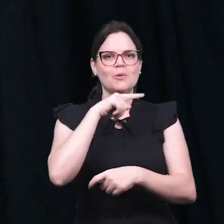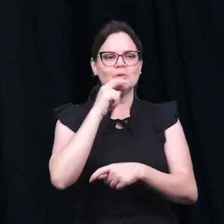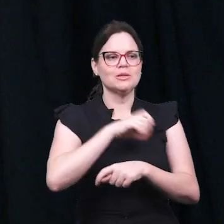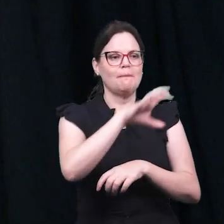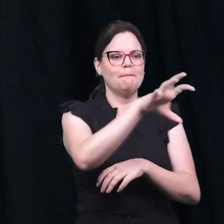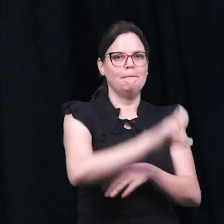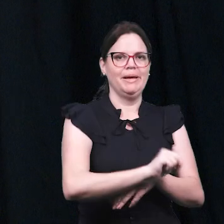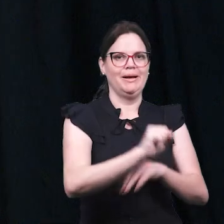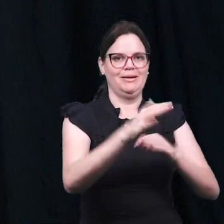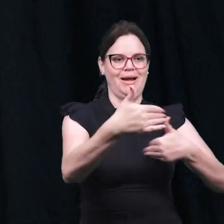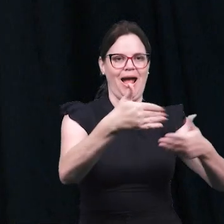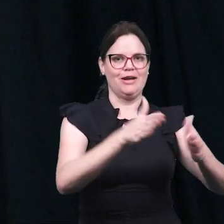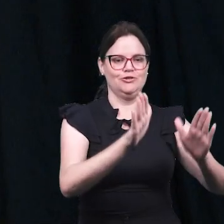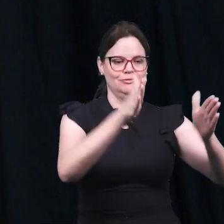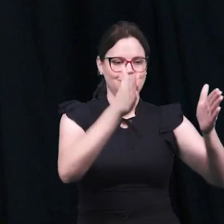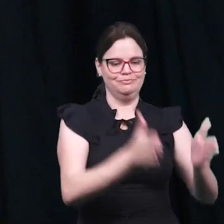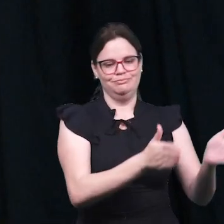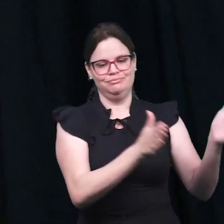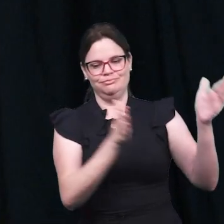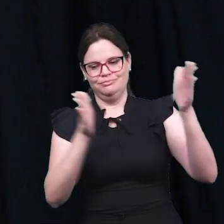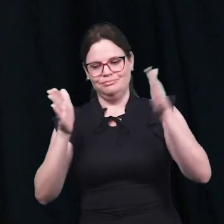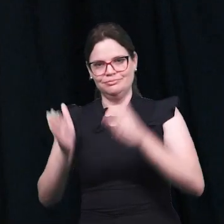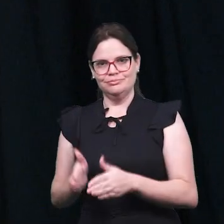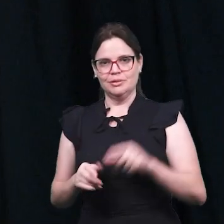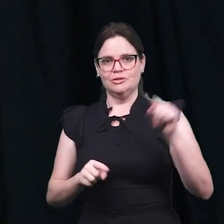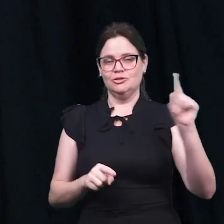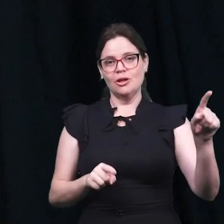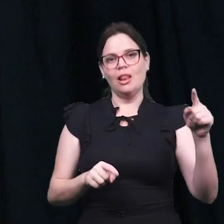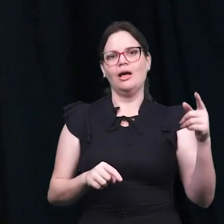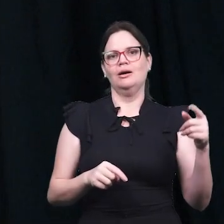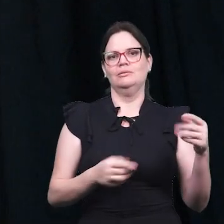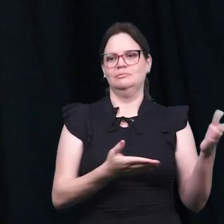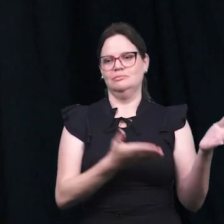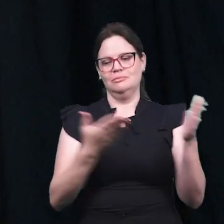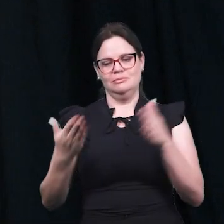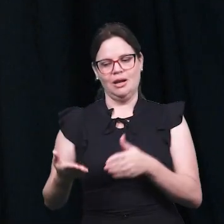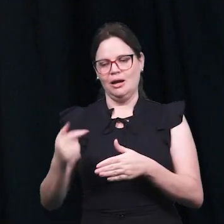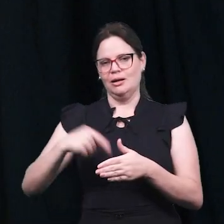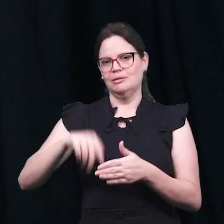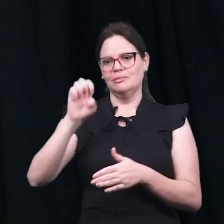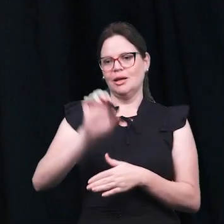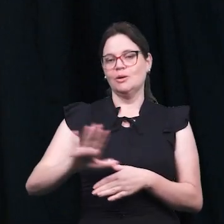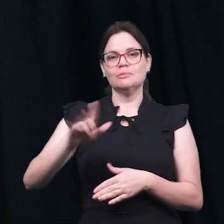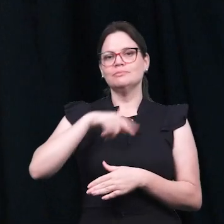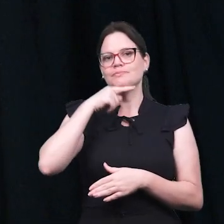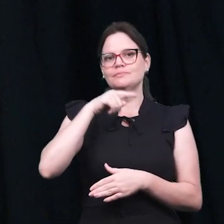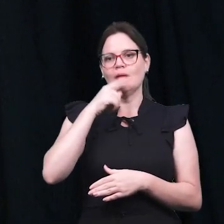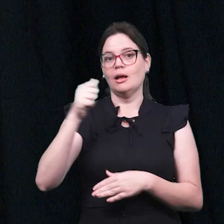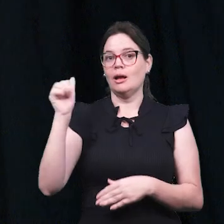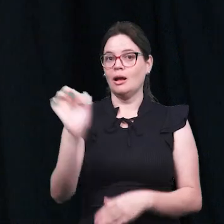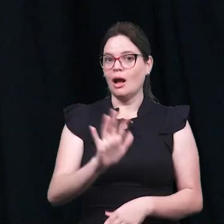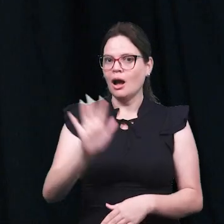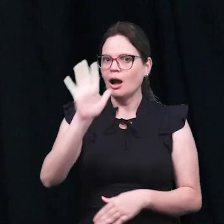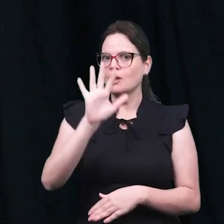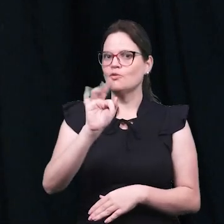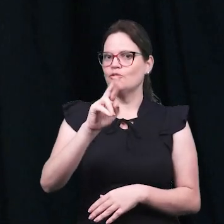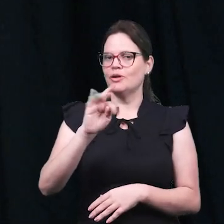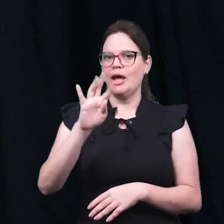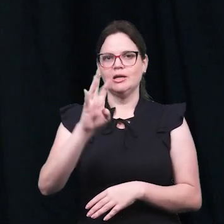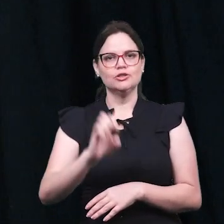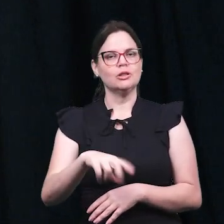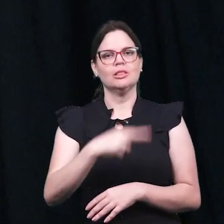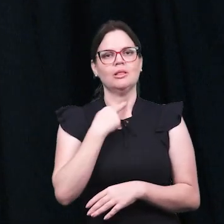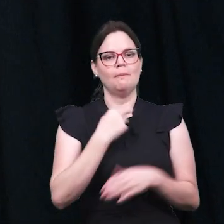esses lotes de café do Vietnã e da Indonésia para a Europa, encarecendo o frete e não permitindo que os